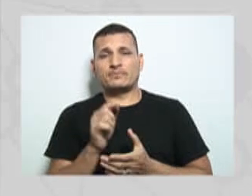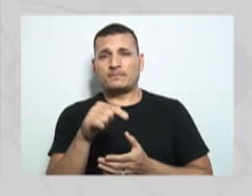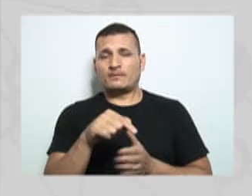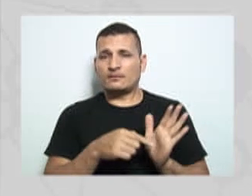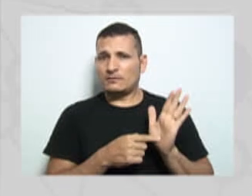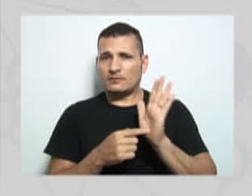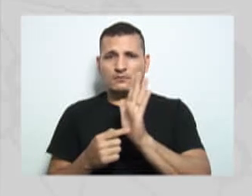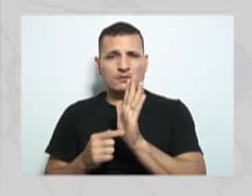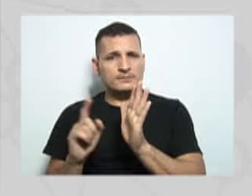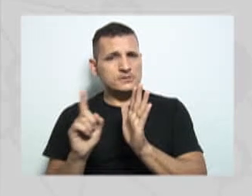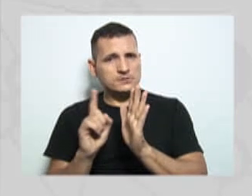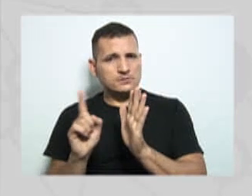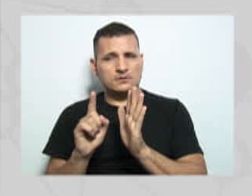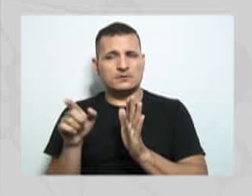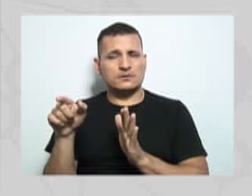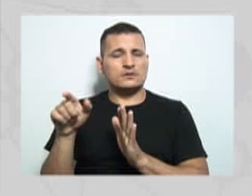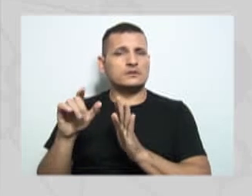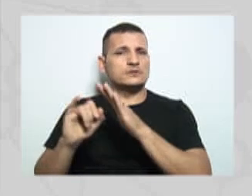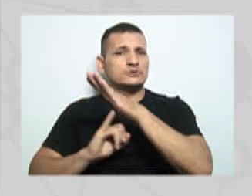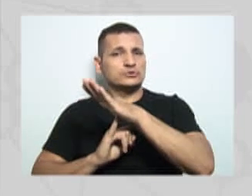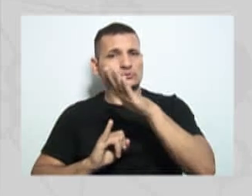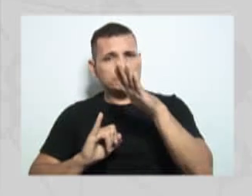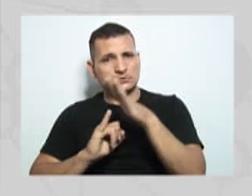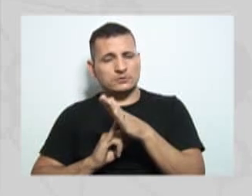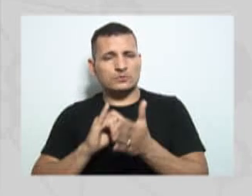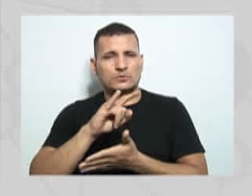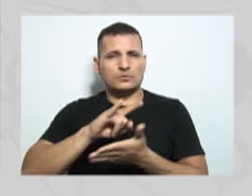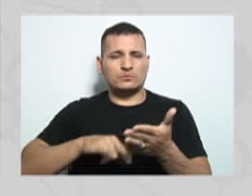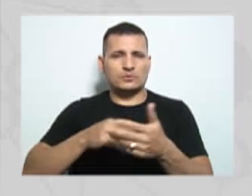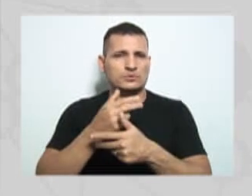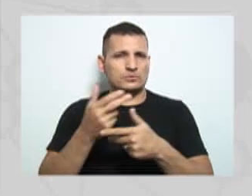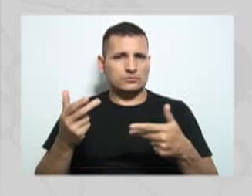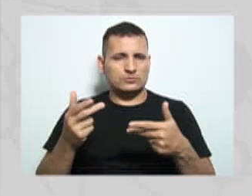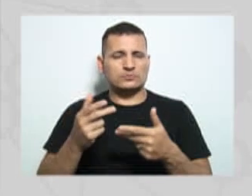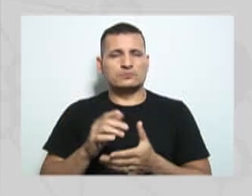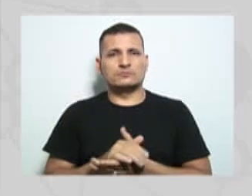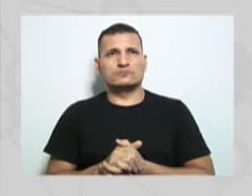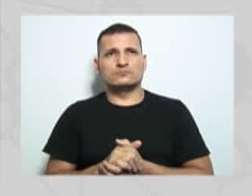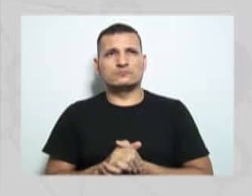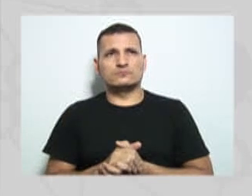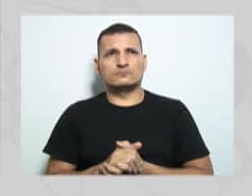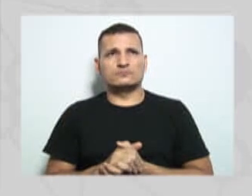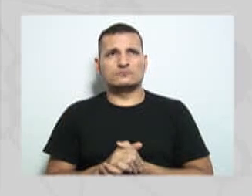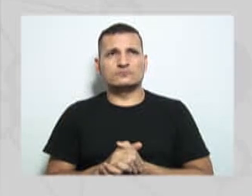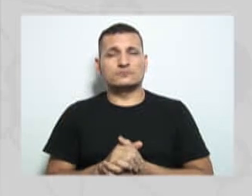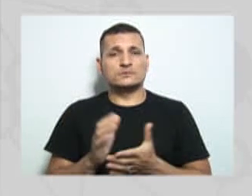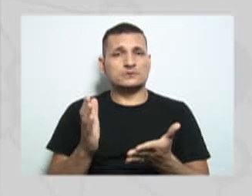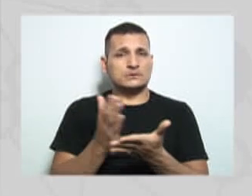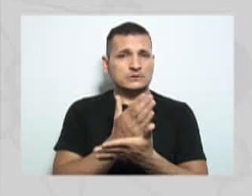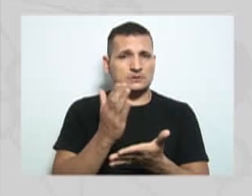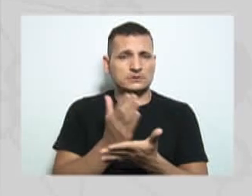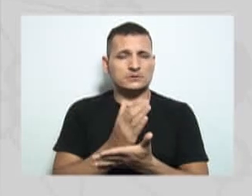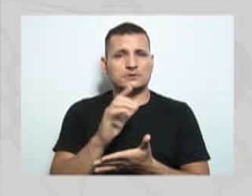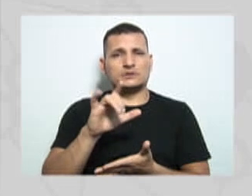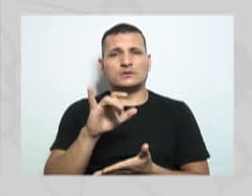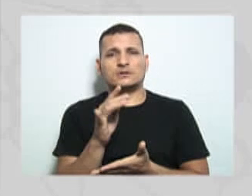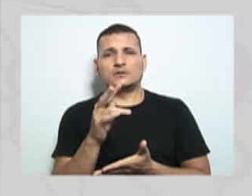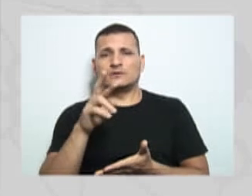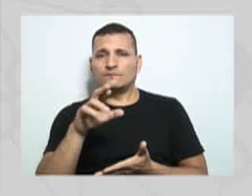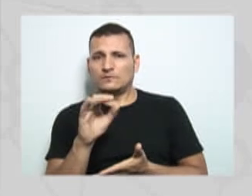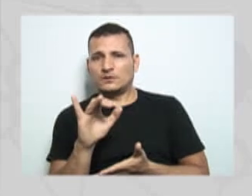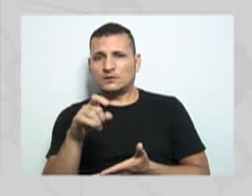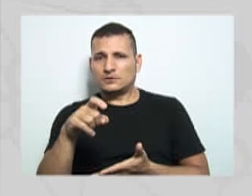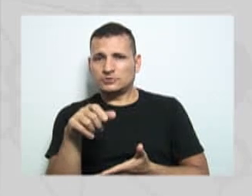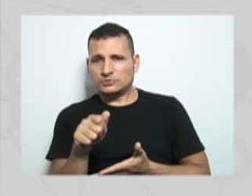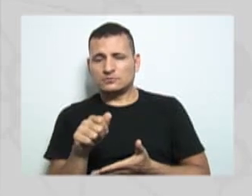à autoridade tributária os livros e documentos da escrituração comercial e fiscal, o livro caixa, e não houver regularidade na